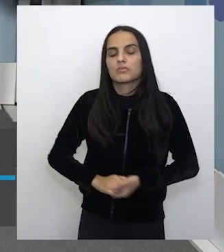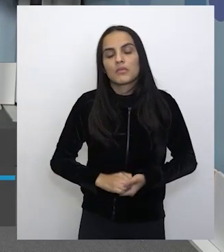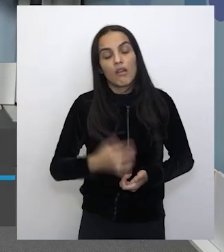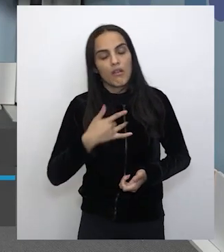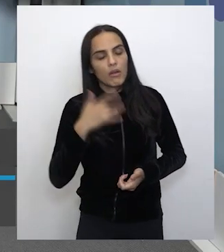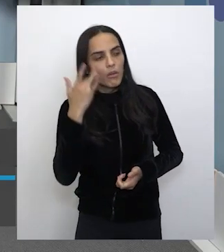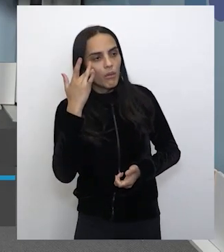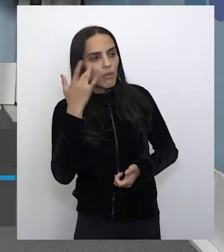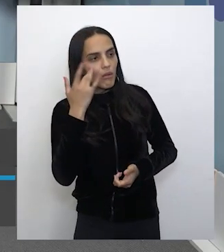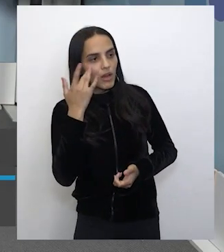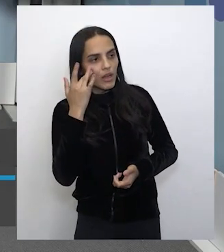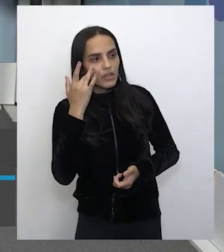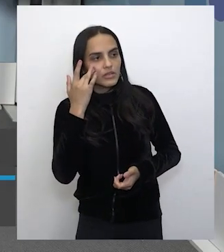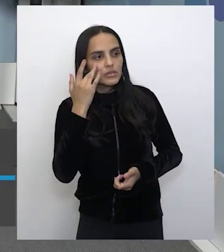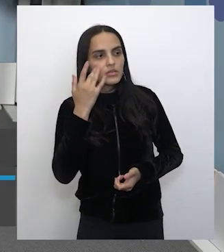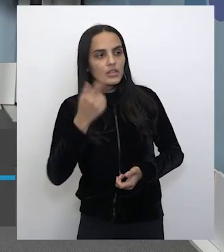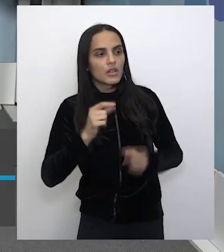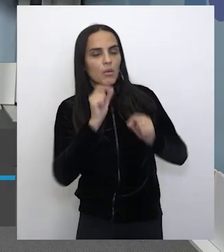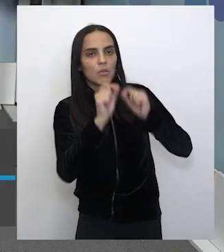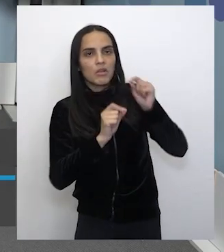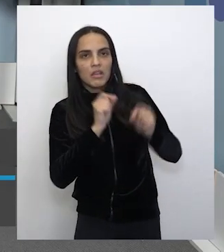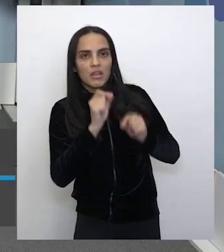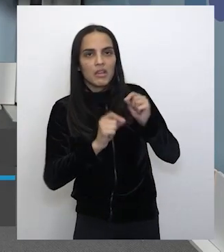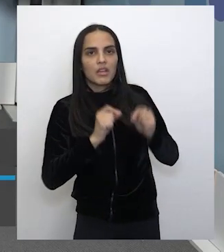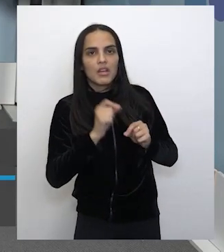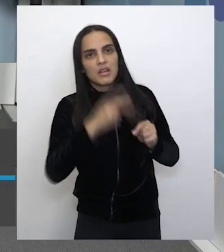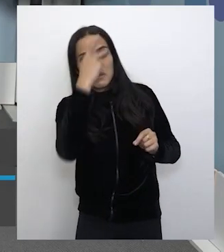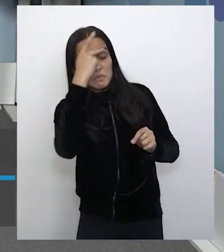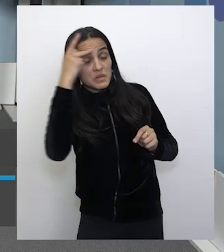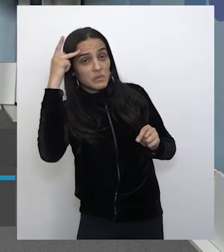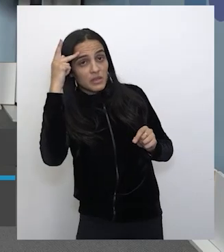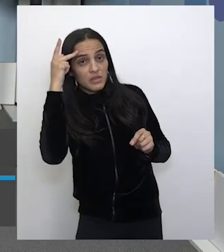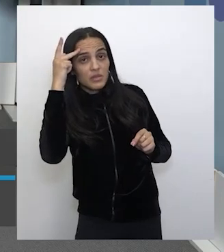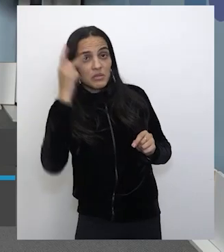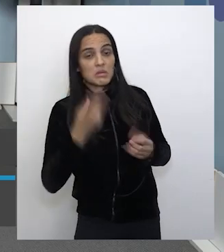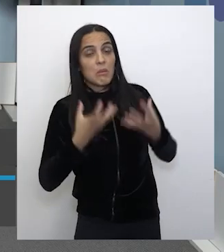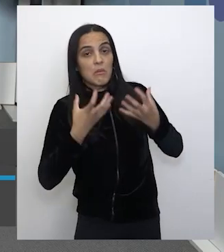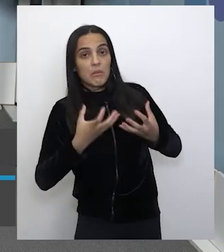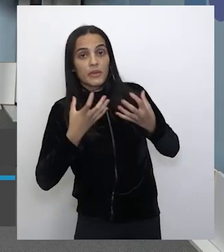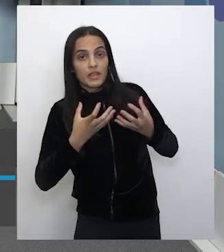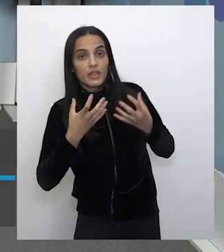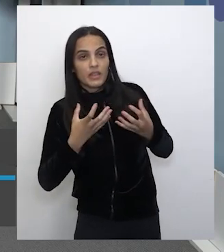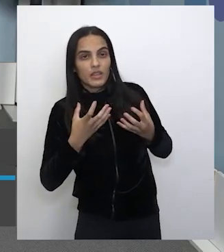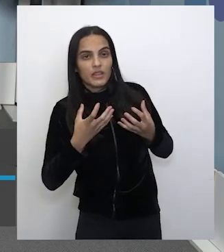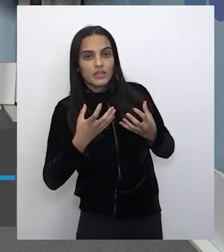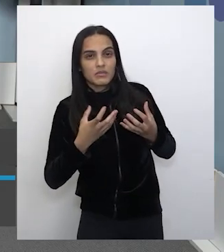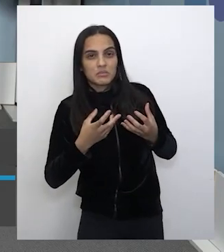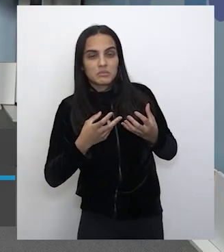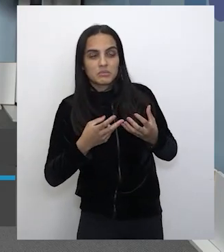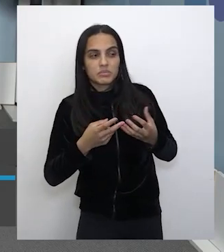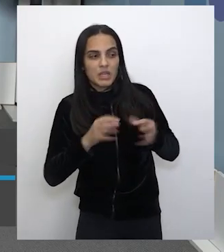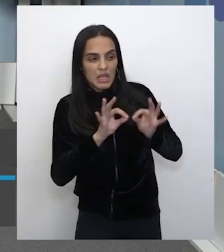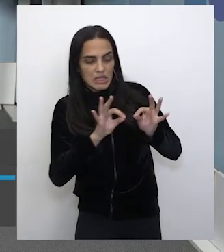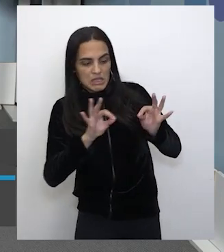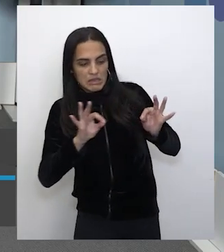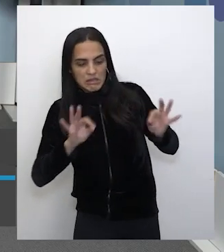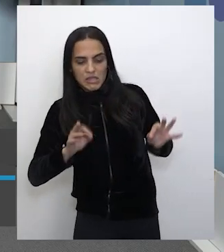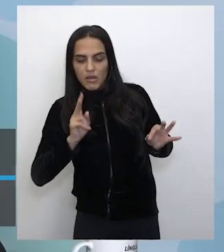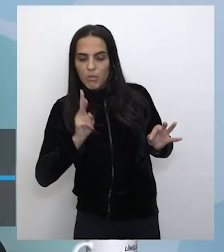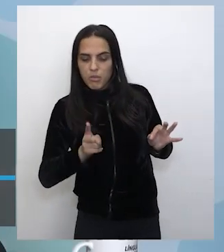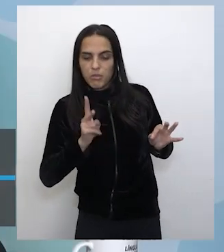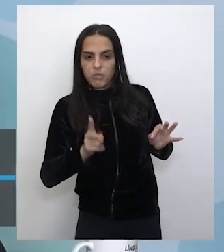acho que quando as pessoas querem seguir uma mesma linha, seguir